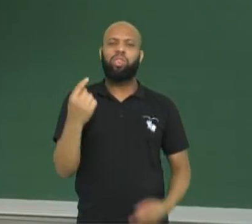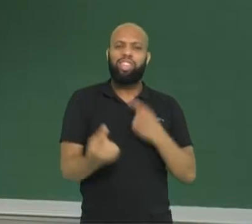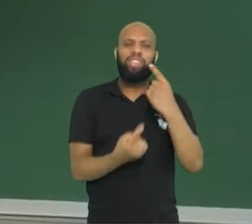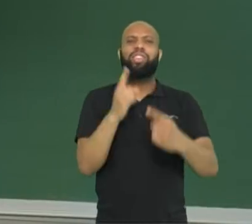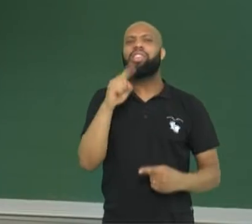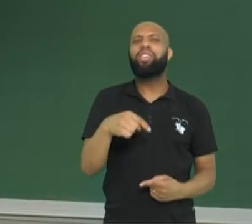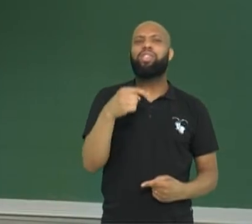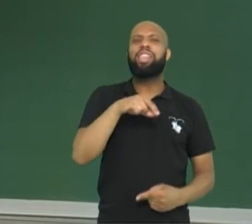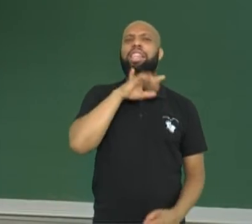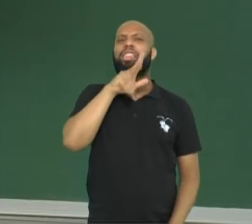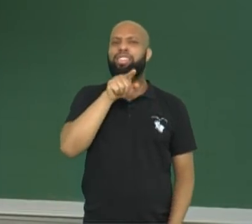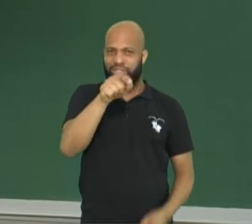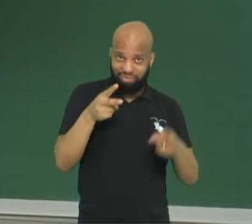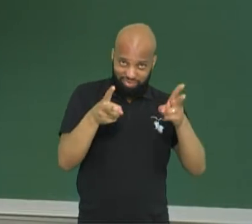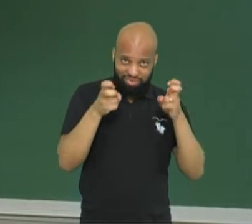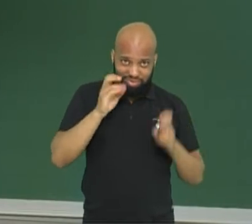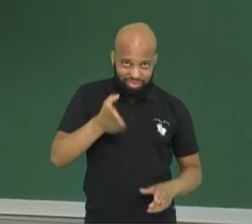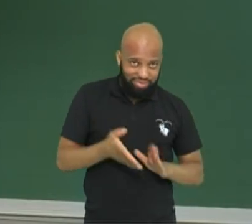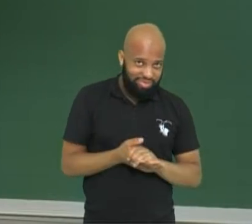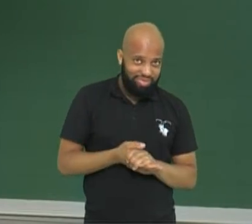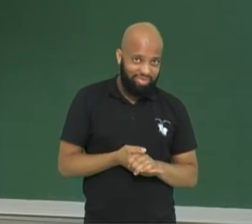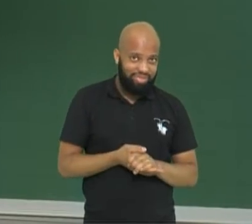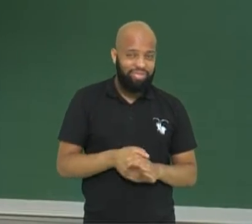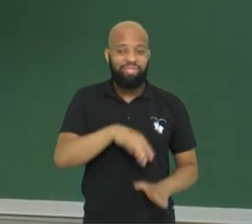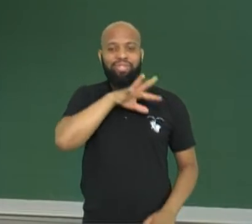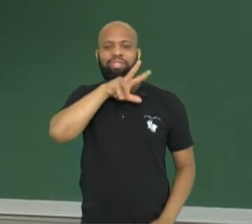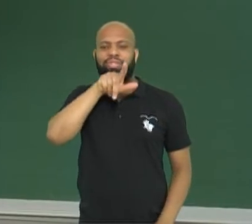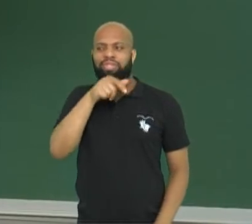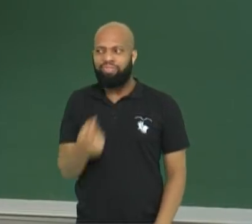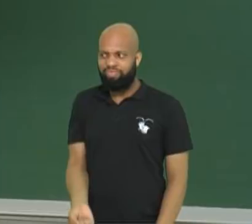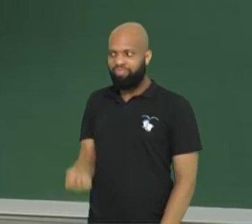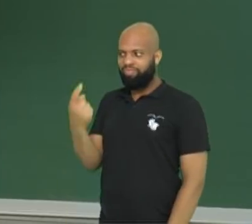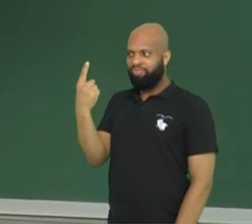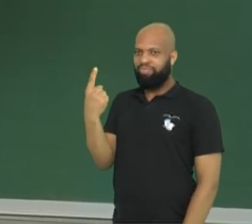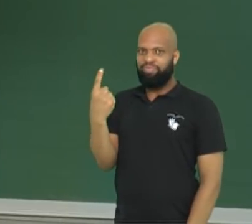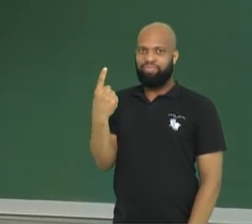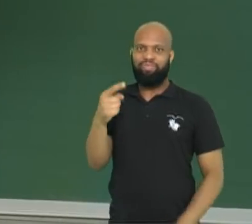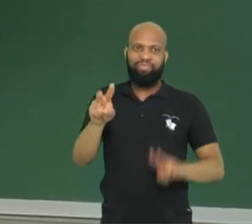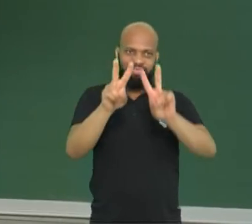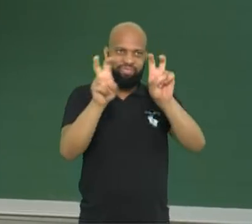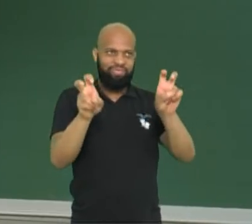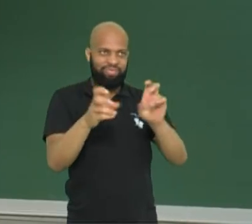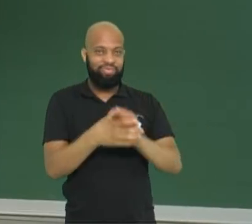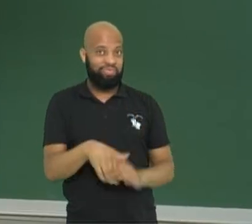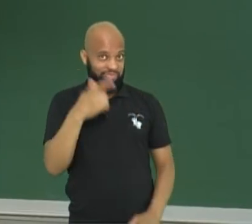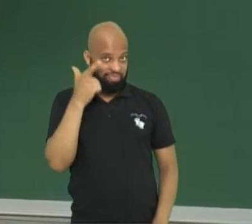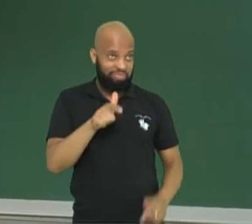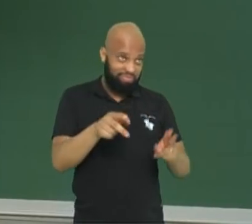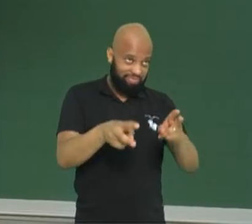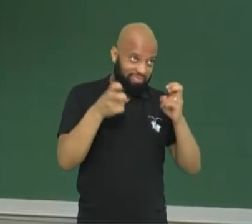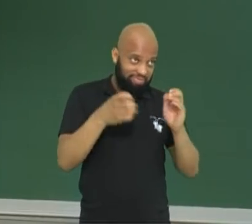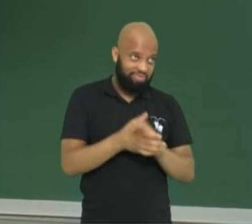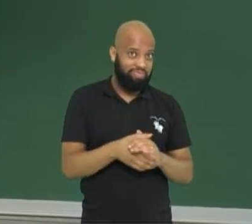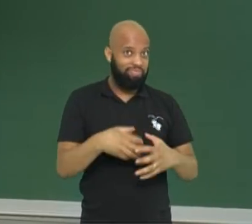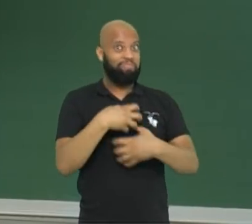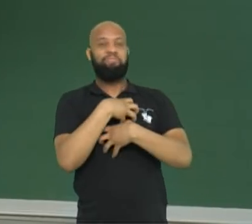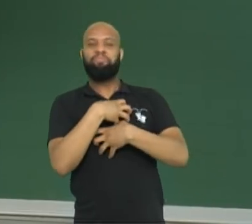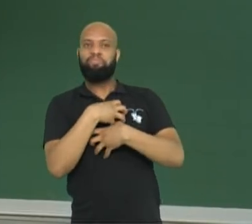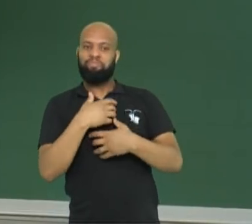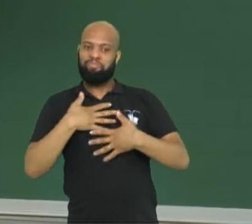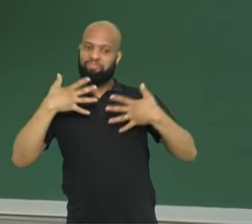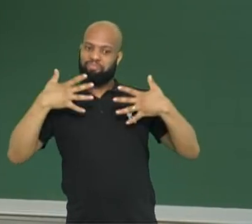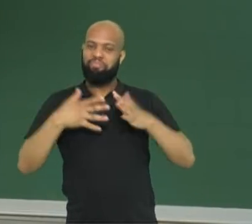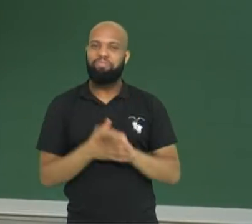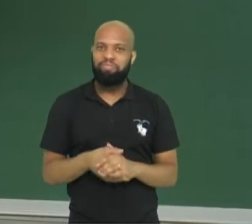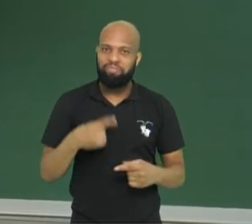esse, pessoal? Vocês perceberam? Aquele animal estranho, então, era o título. E aí, te surpreendeu,